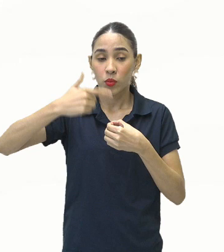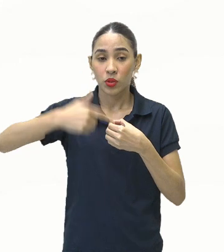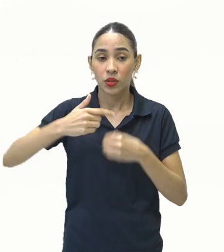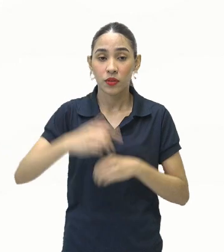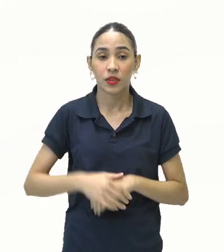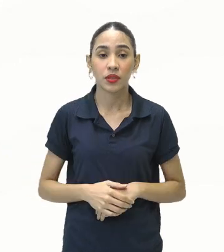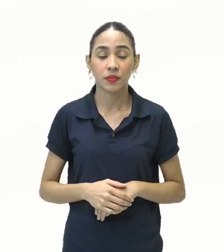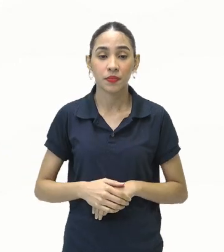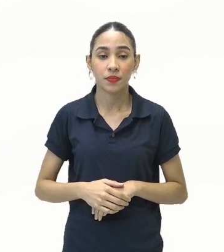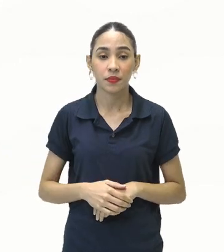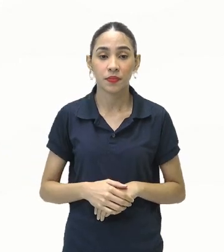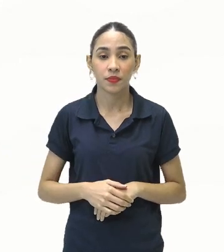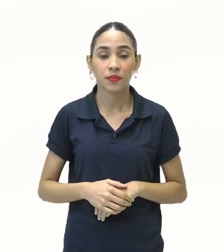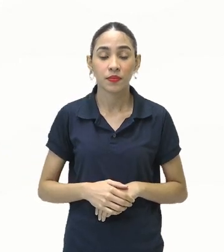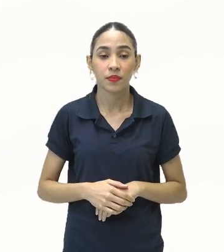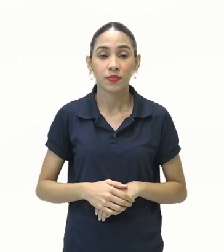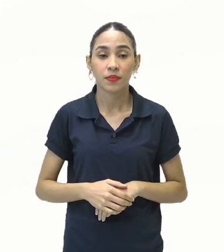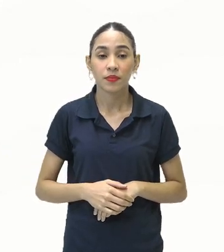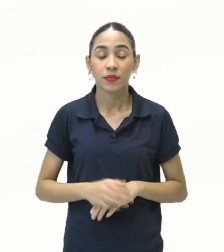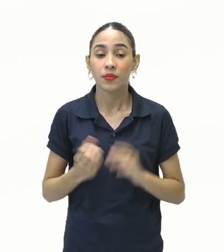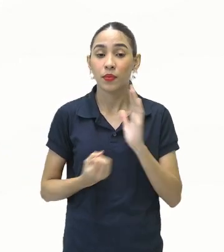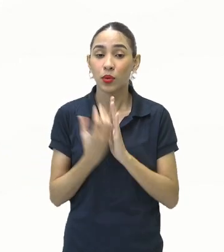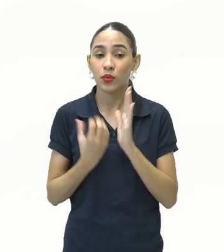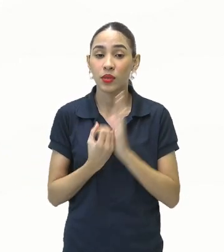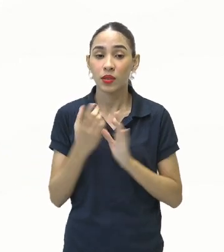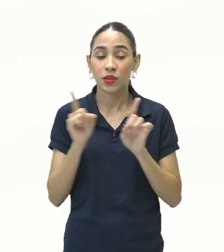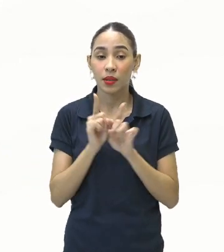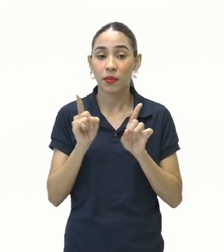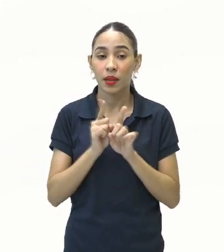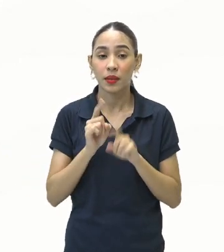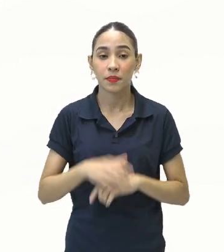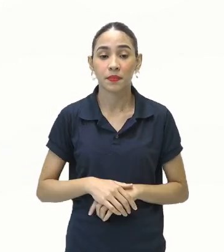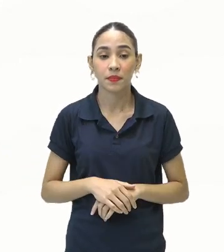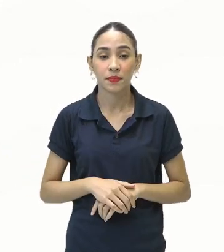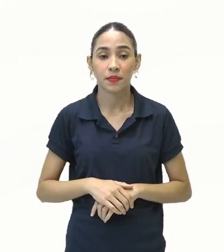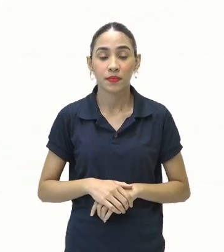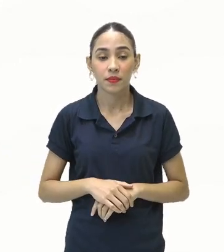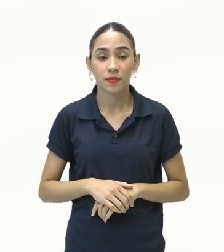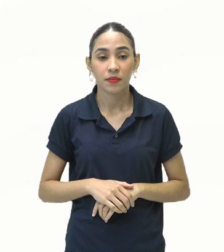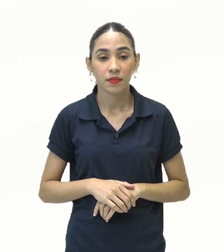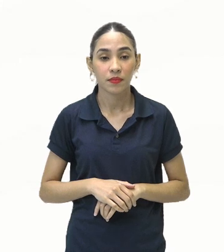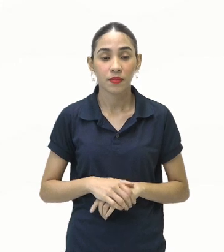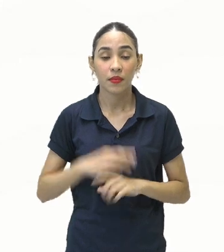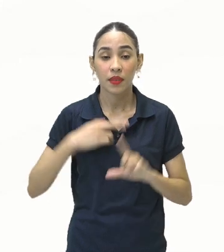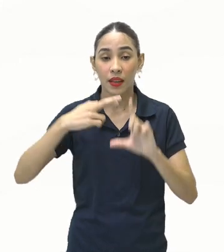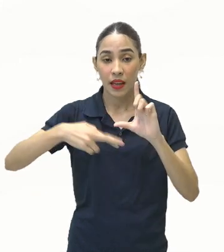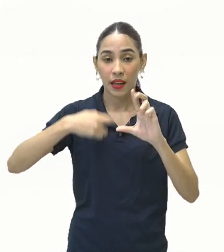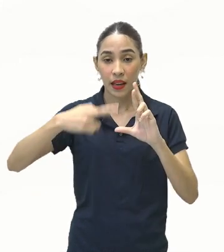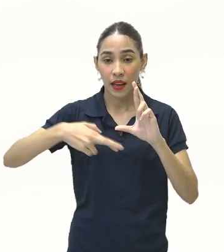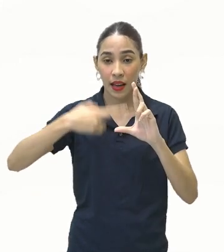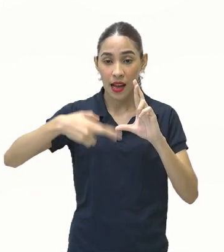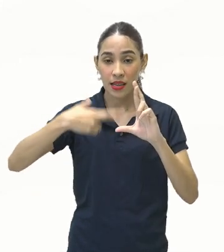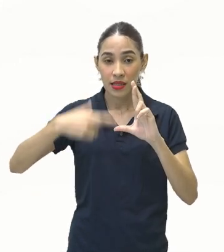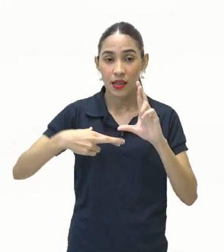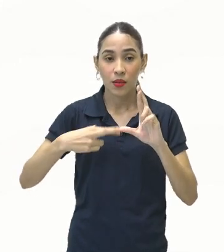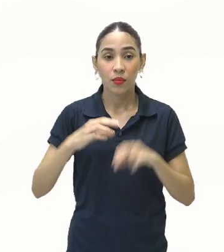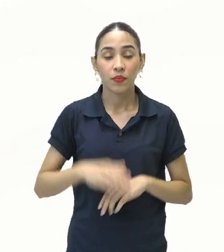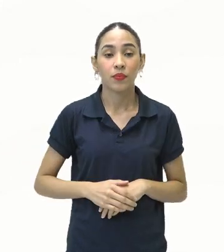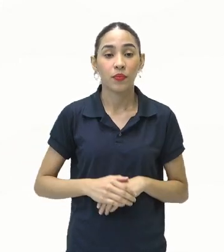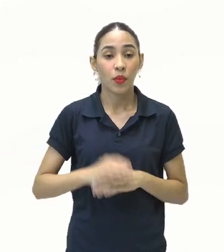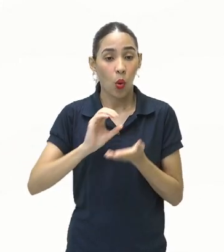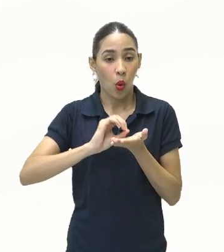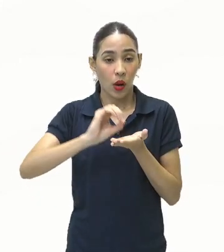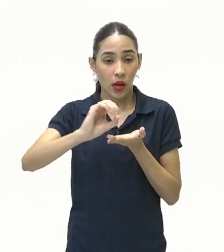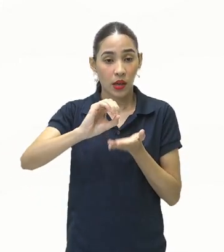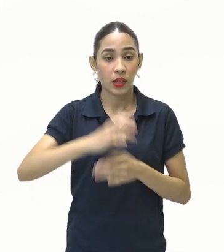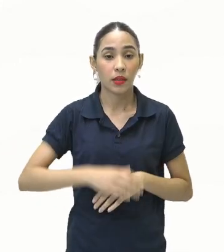combustíveis, eles são produzidos, né, através de uma reação orgânica. Então,